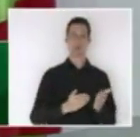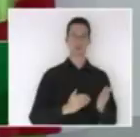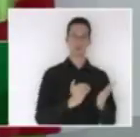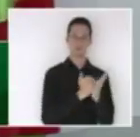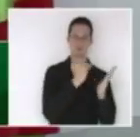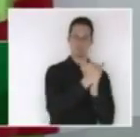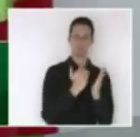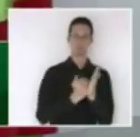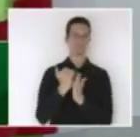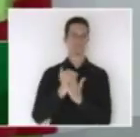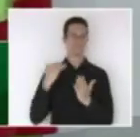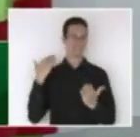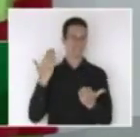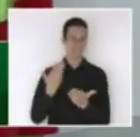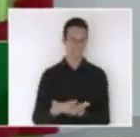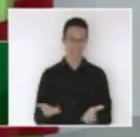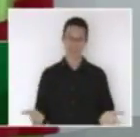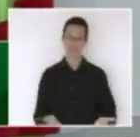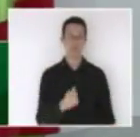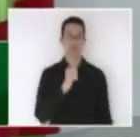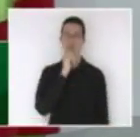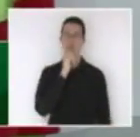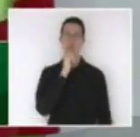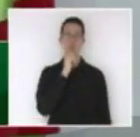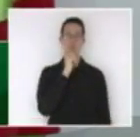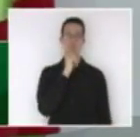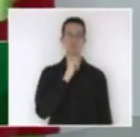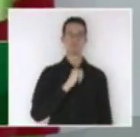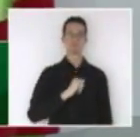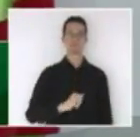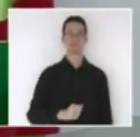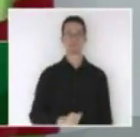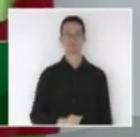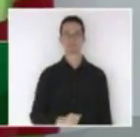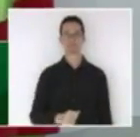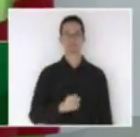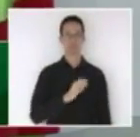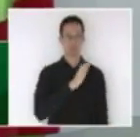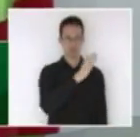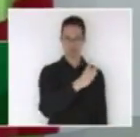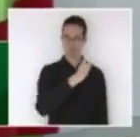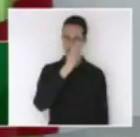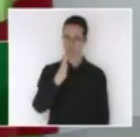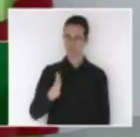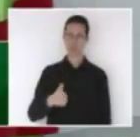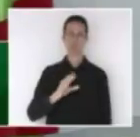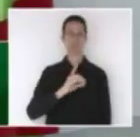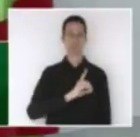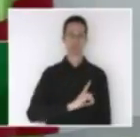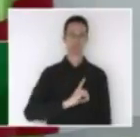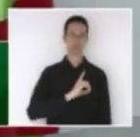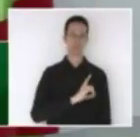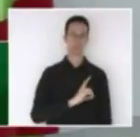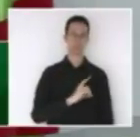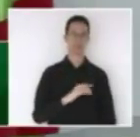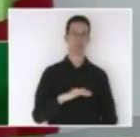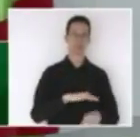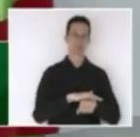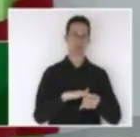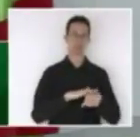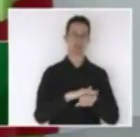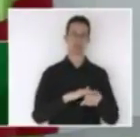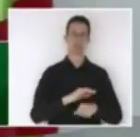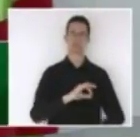não saíram as promoções, a gente passa nas delegacias, conversa com os colegas